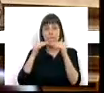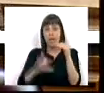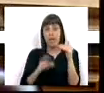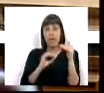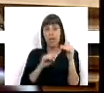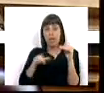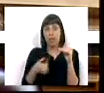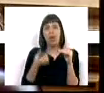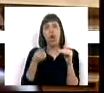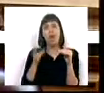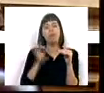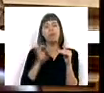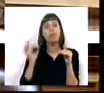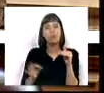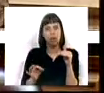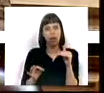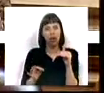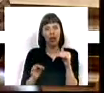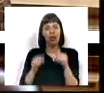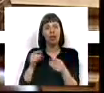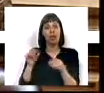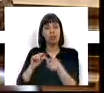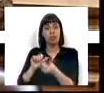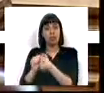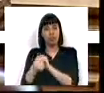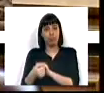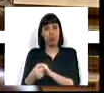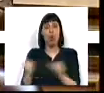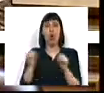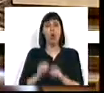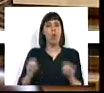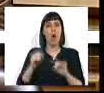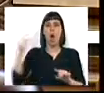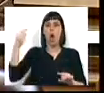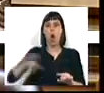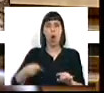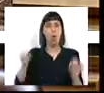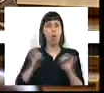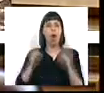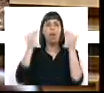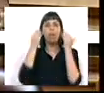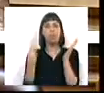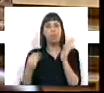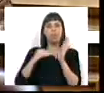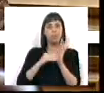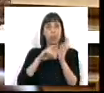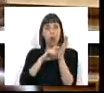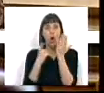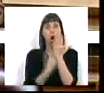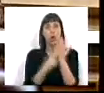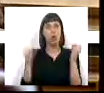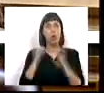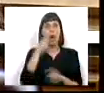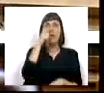de 0,9% de transgénicos, não há obrigatoriedade de informação por via da rotulagem